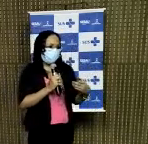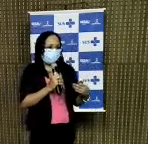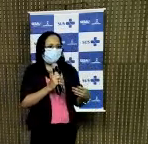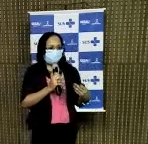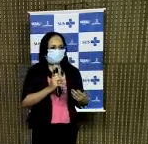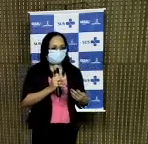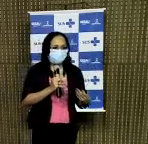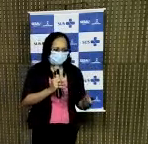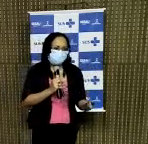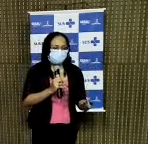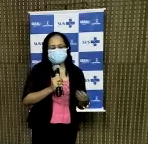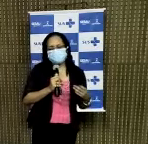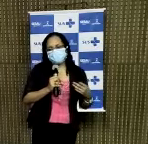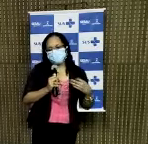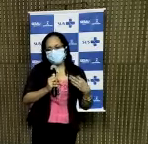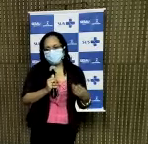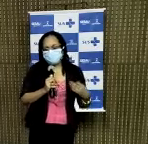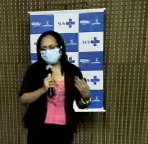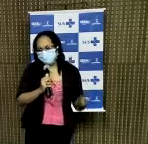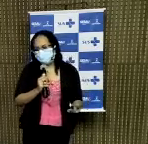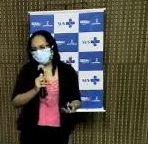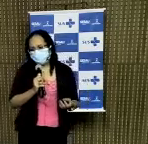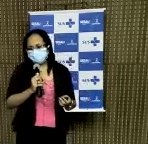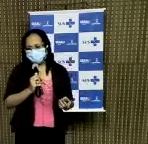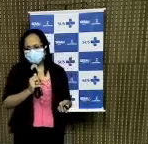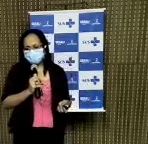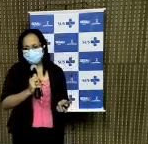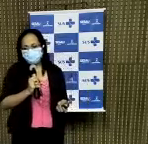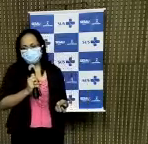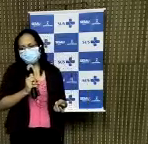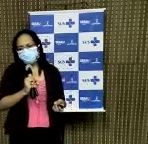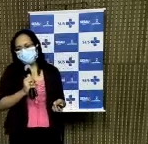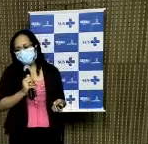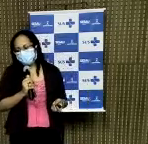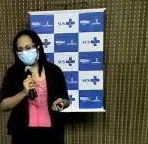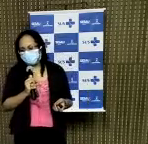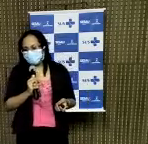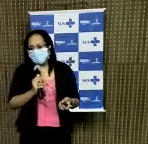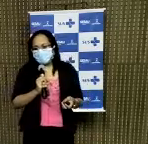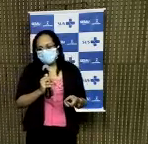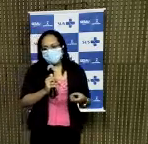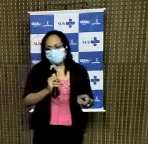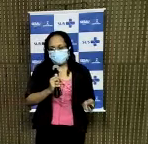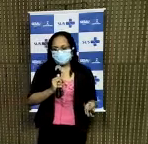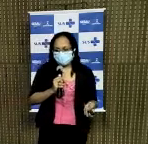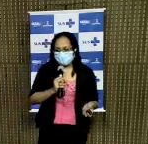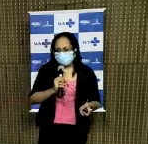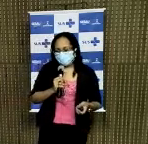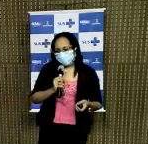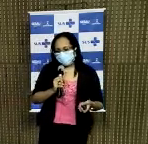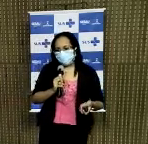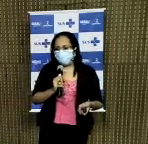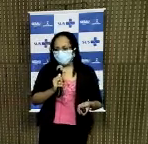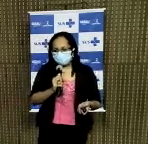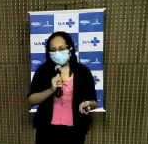atrapalhando um pouco a questão da visita, né, porque prioriza mais os casos mais delicados. Em relação à enfermagem,